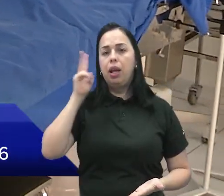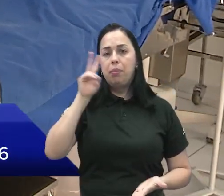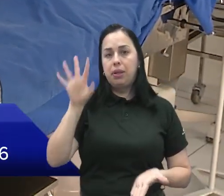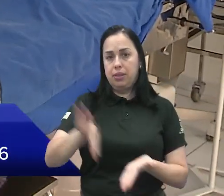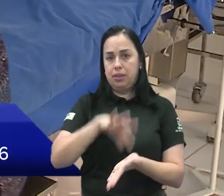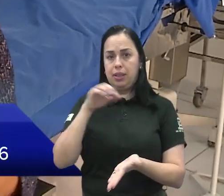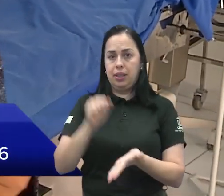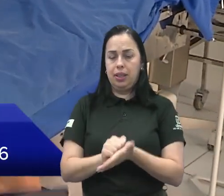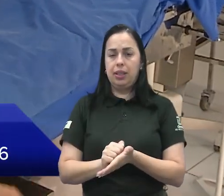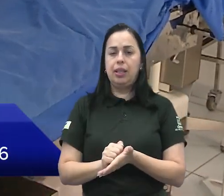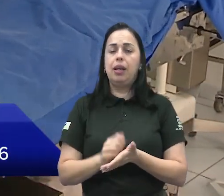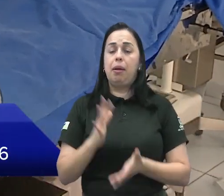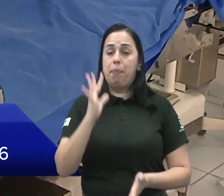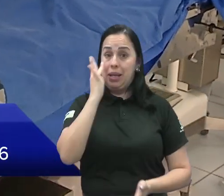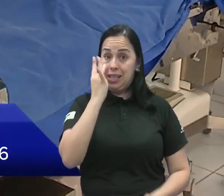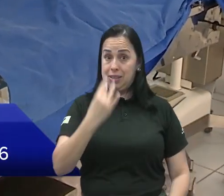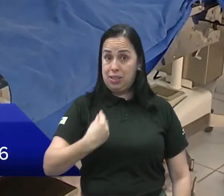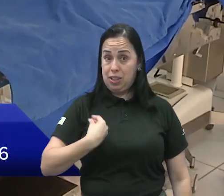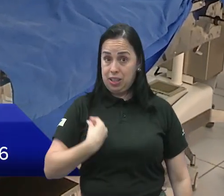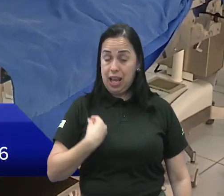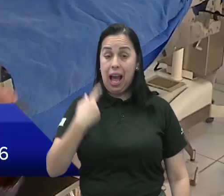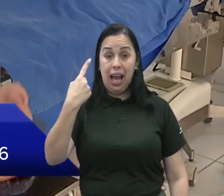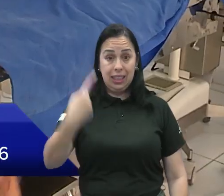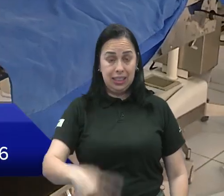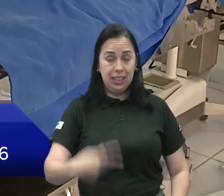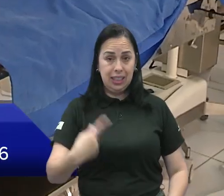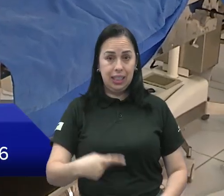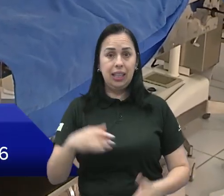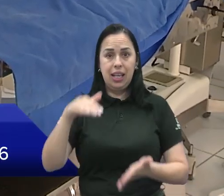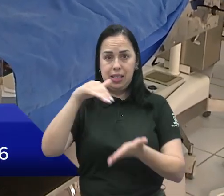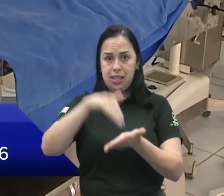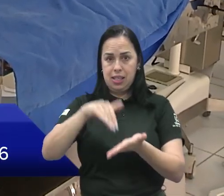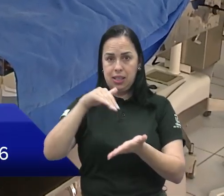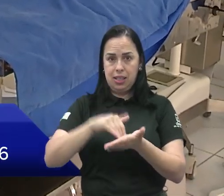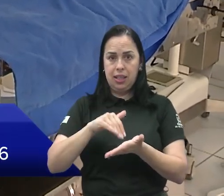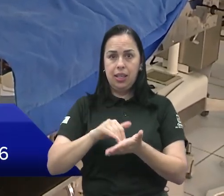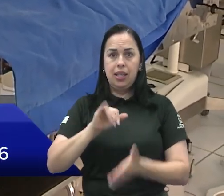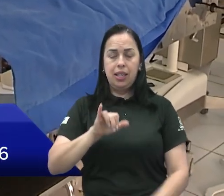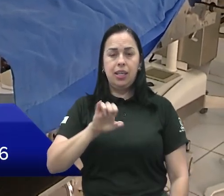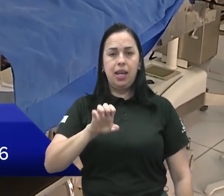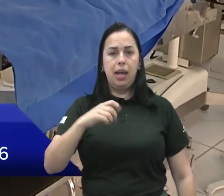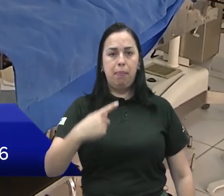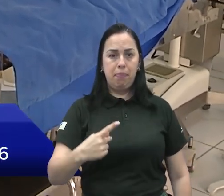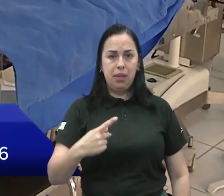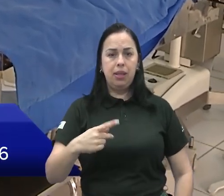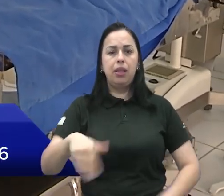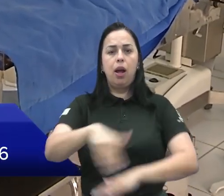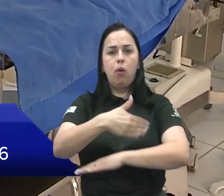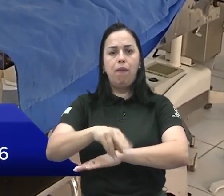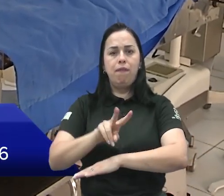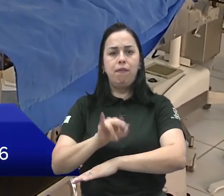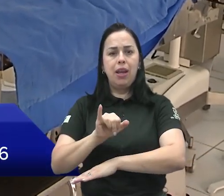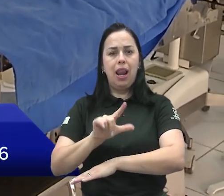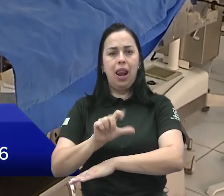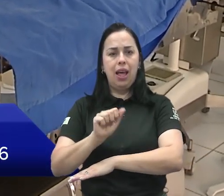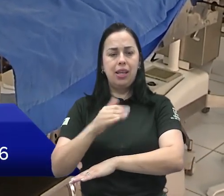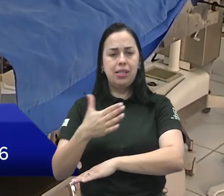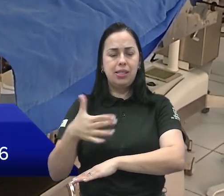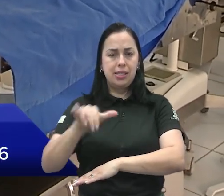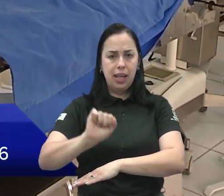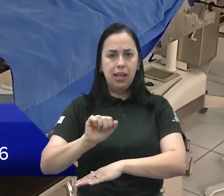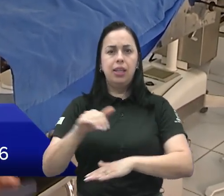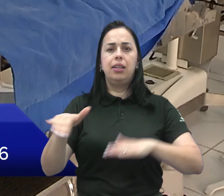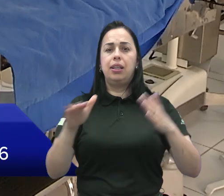lembra que as inscrições devem ser feitas presencialmente aqui na Secretaria do IEP, na Rua Vilaça, número 575,